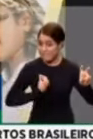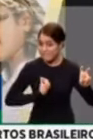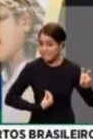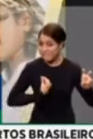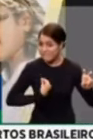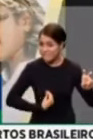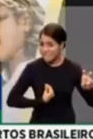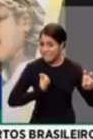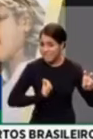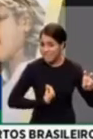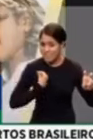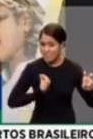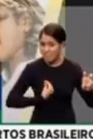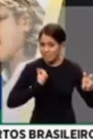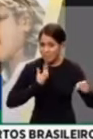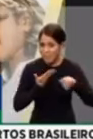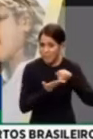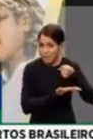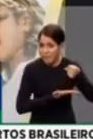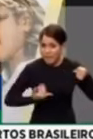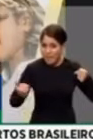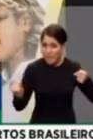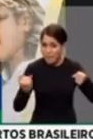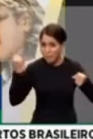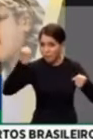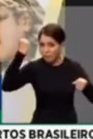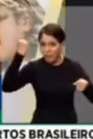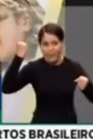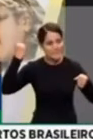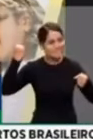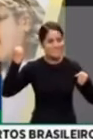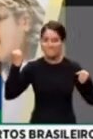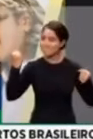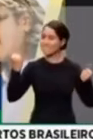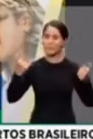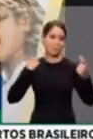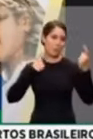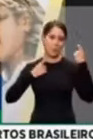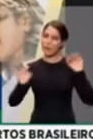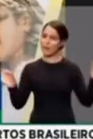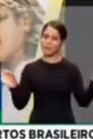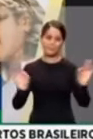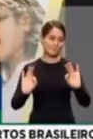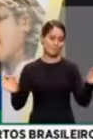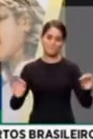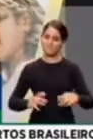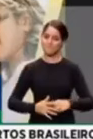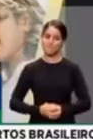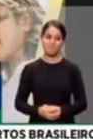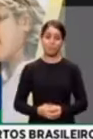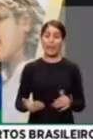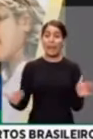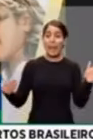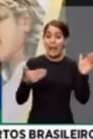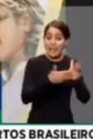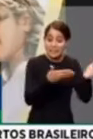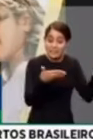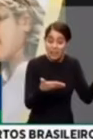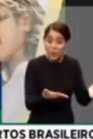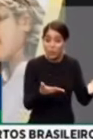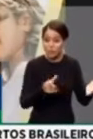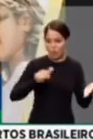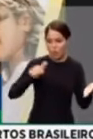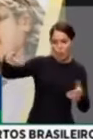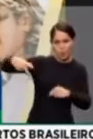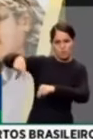questão fundamental que deve ser encarada por todos nós. Até hoje, enquanto os Estados Unidos, a